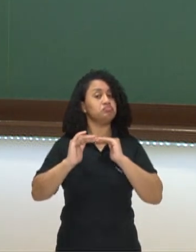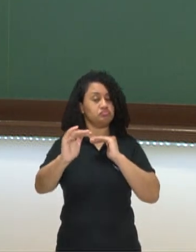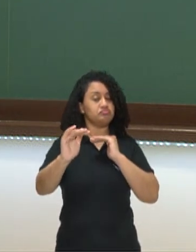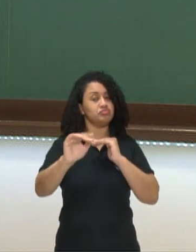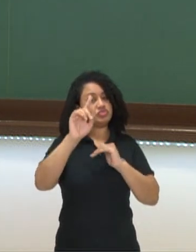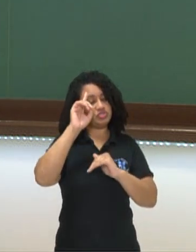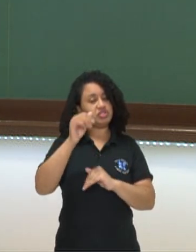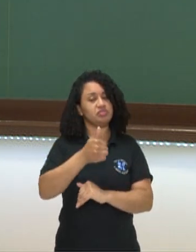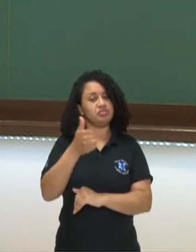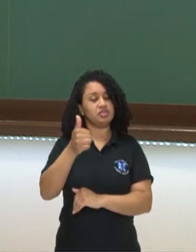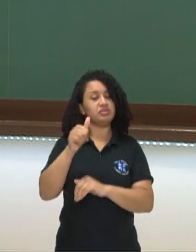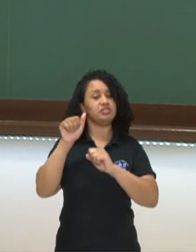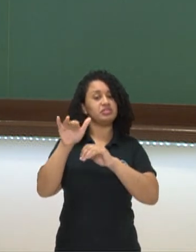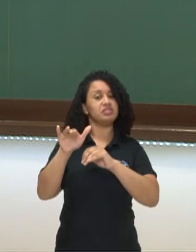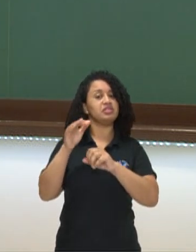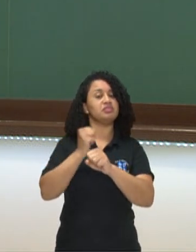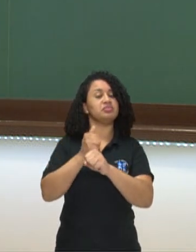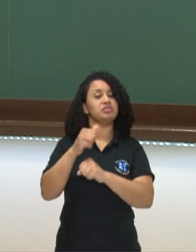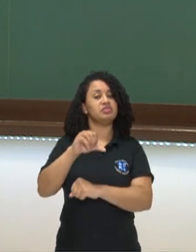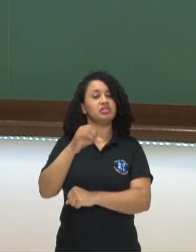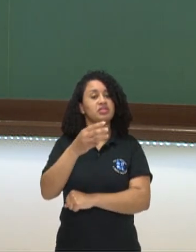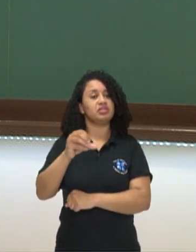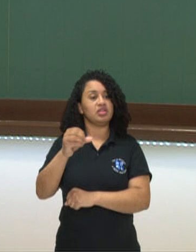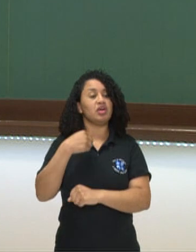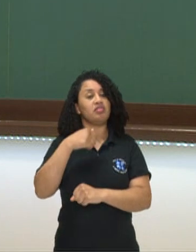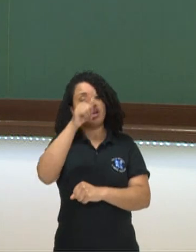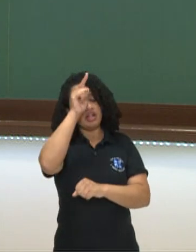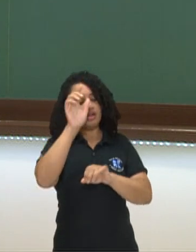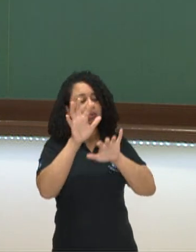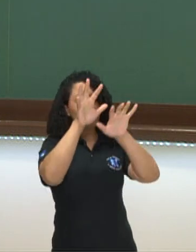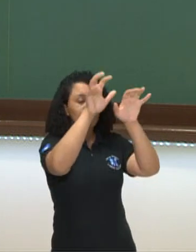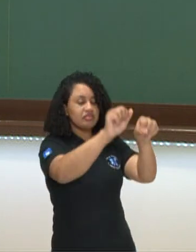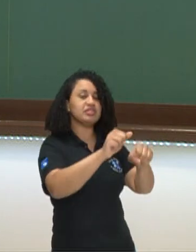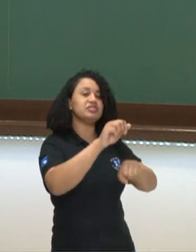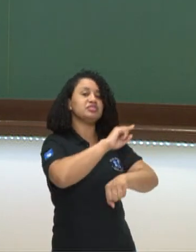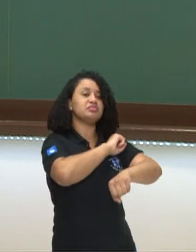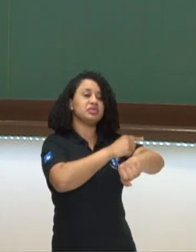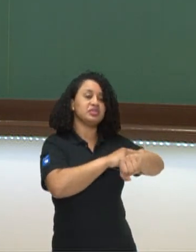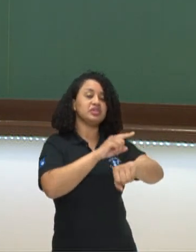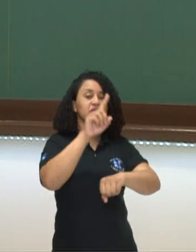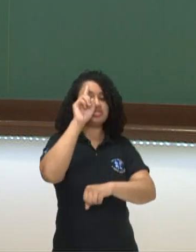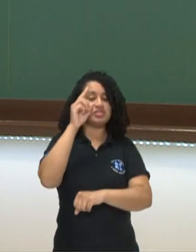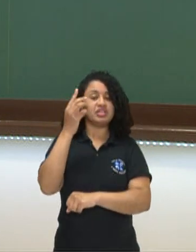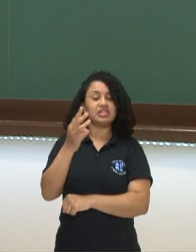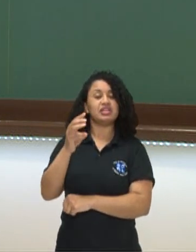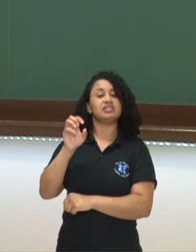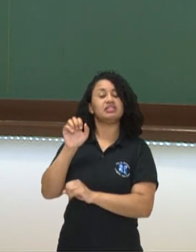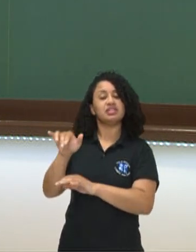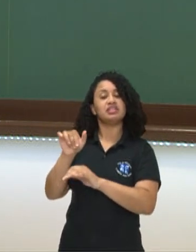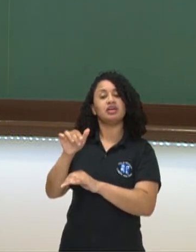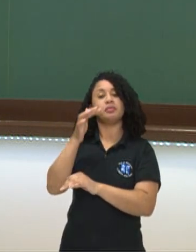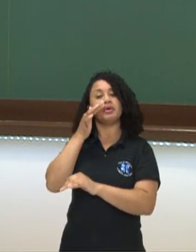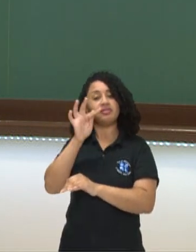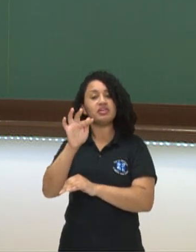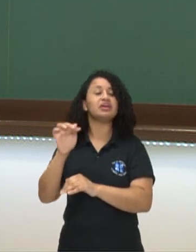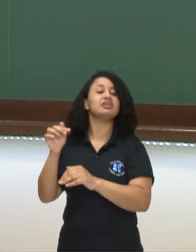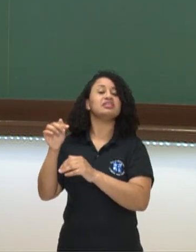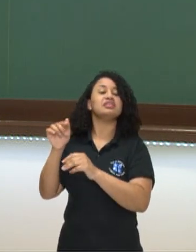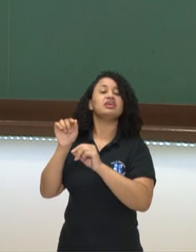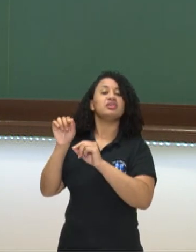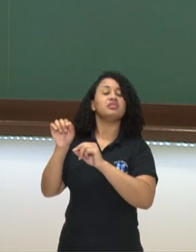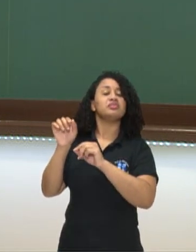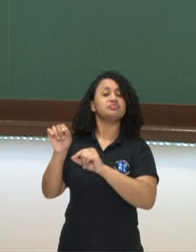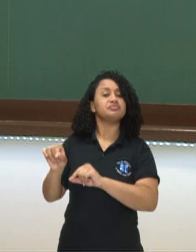de setembro de 1939, a Alemanha invadiu a Polônia. Em 3 de setembro, França e Inglaterra declararam guerra